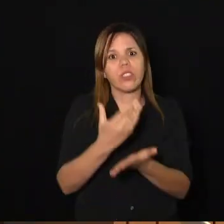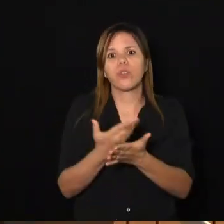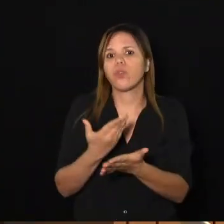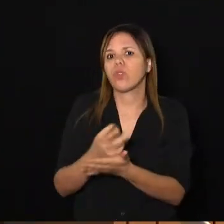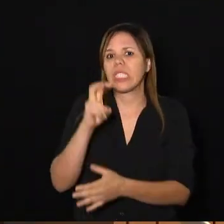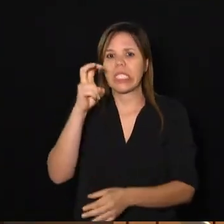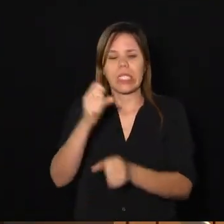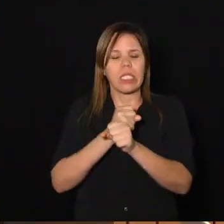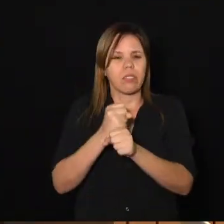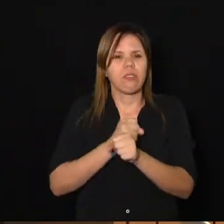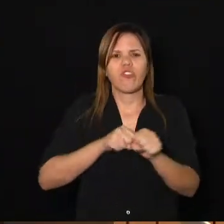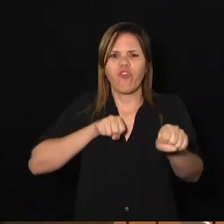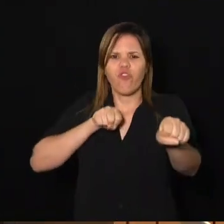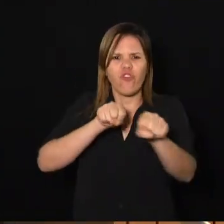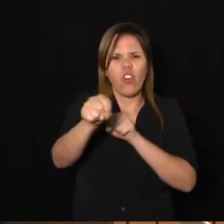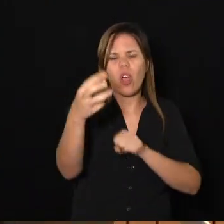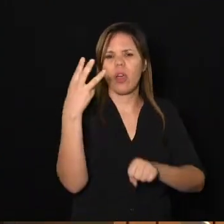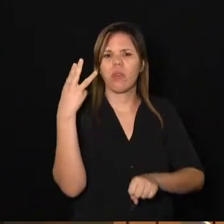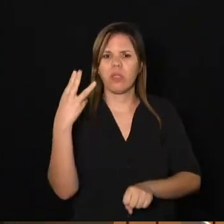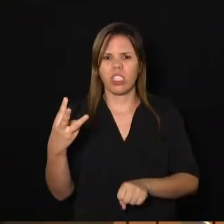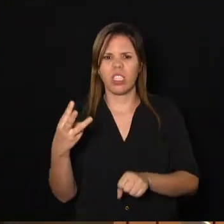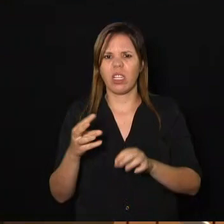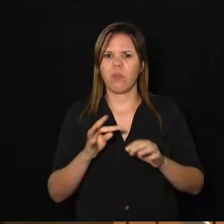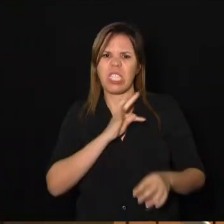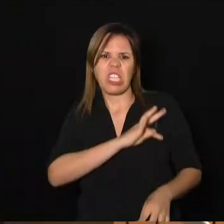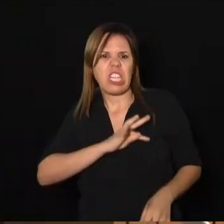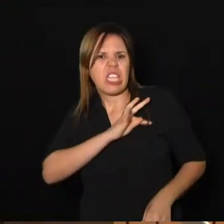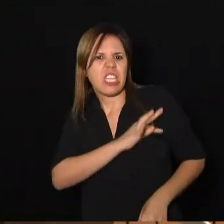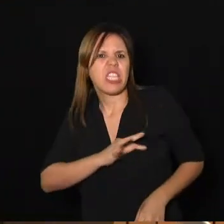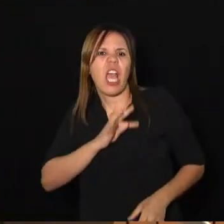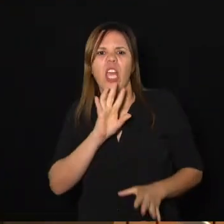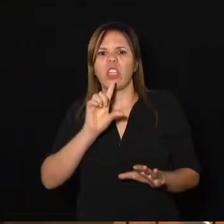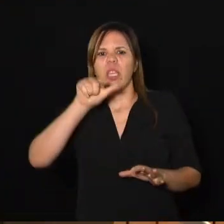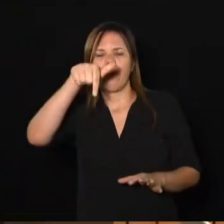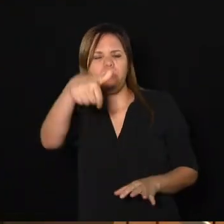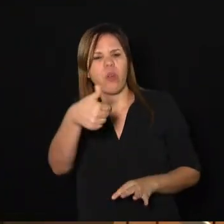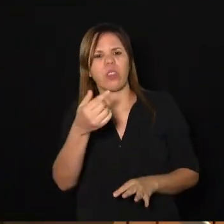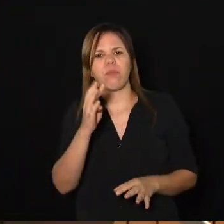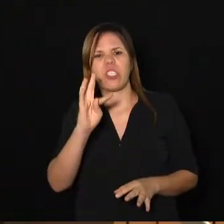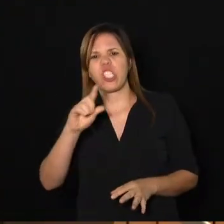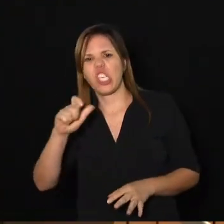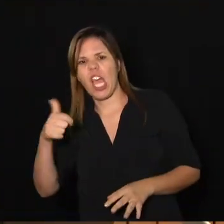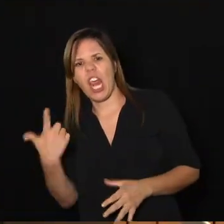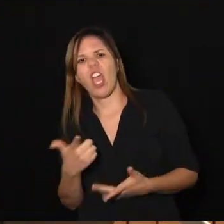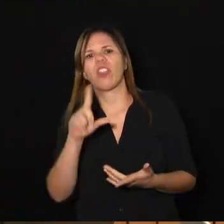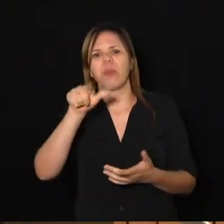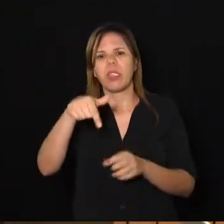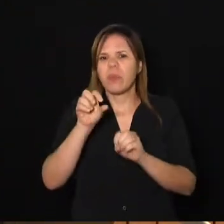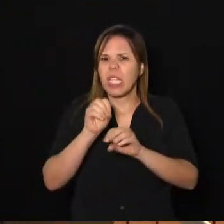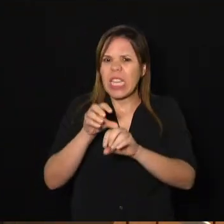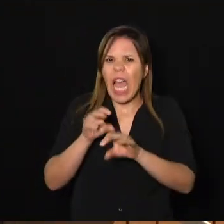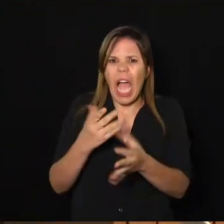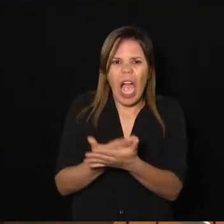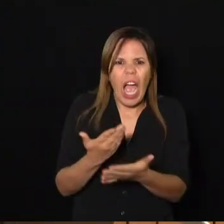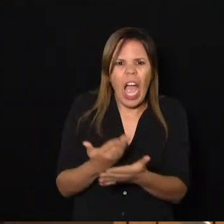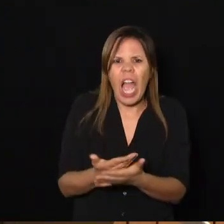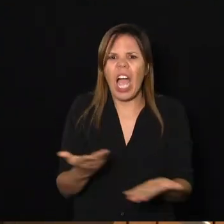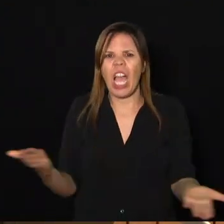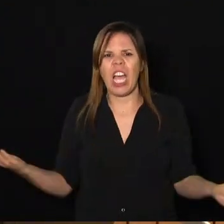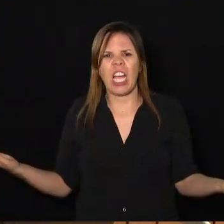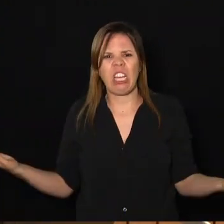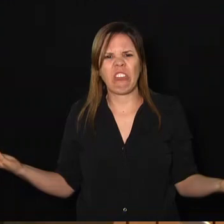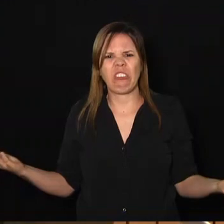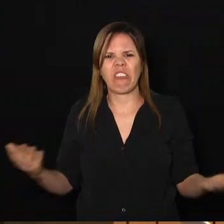se forma ou três anos para ser um técnico ou cinco anos para ser um bacharel de optometria que dá aula que se arrebenta que investe